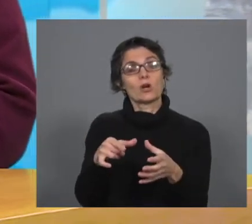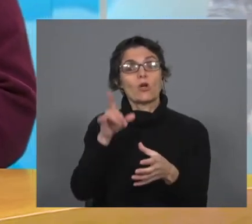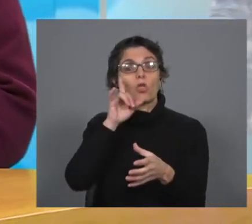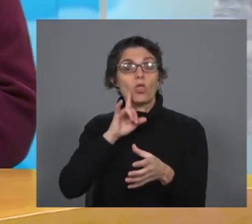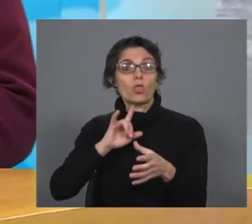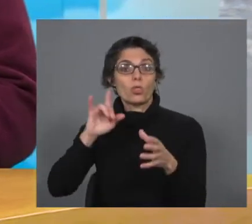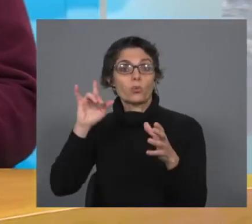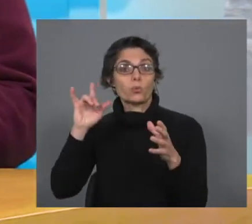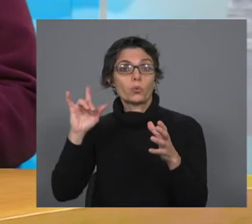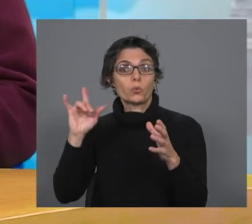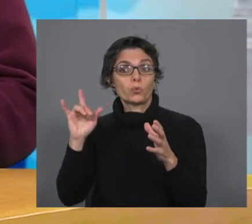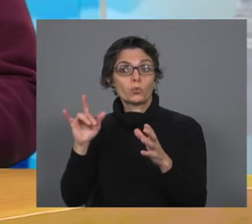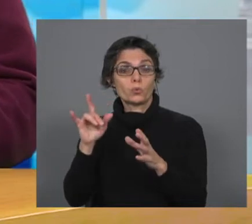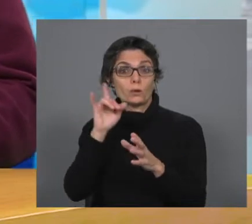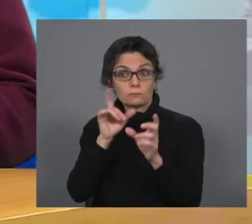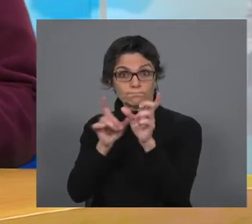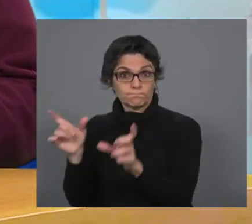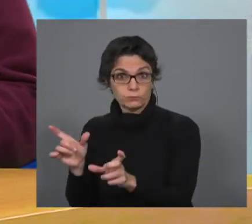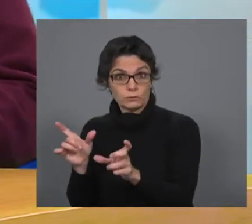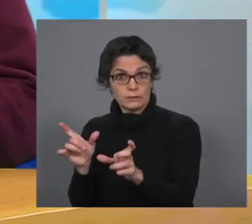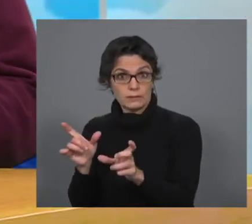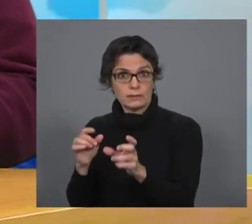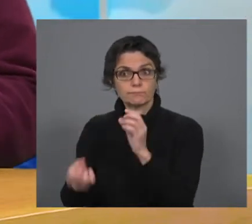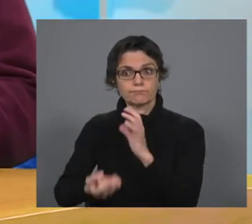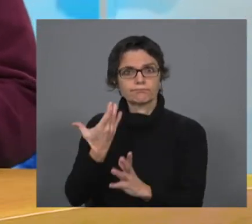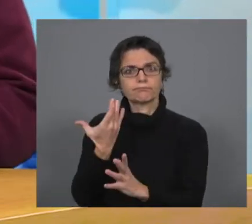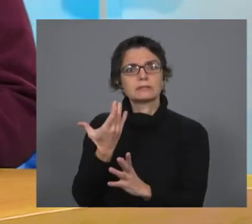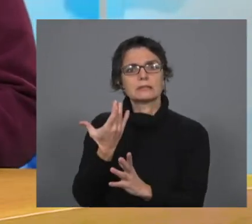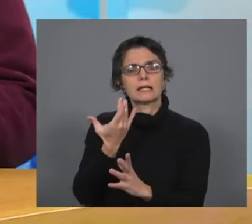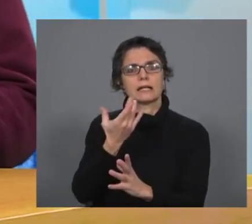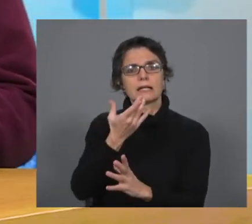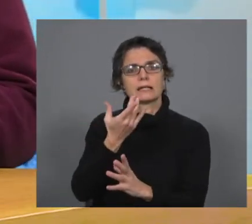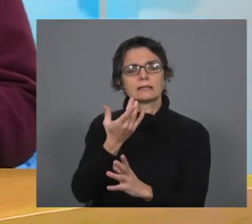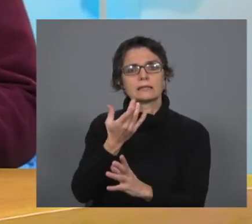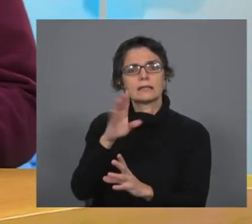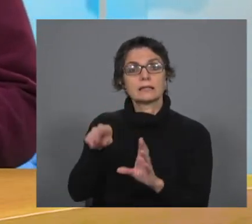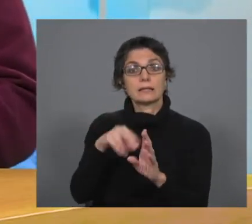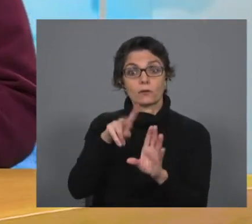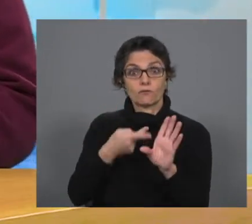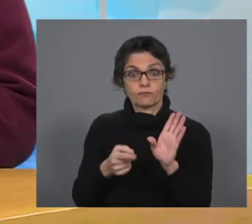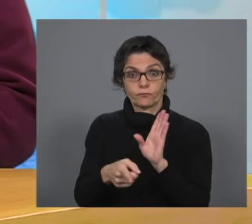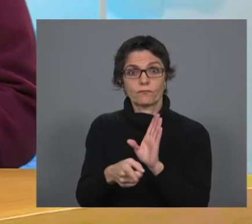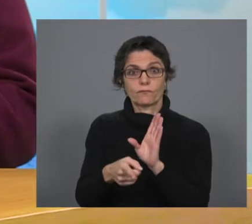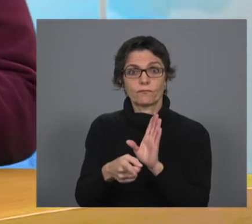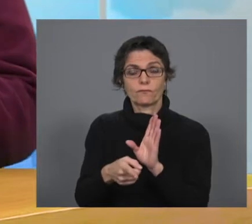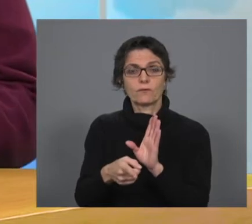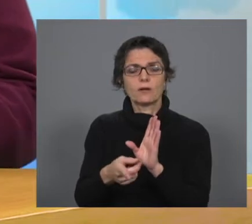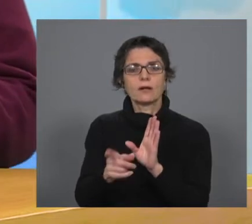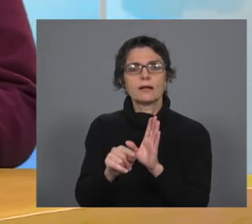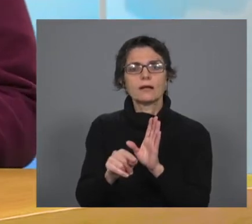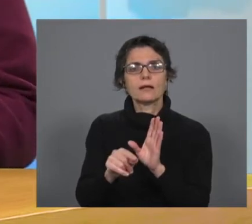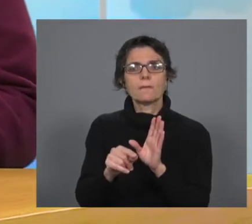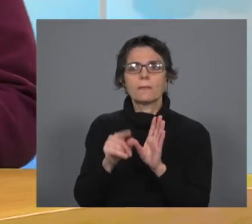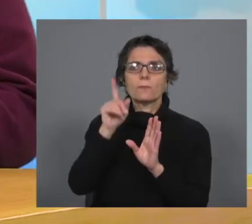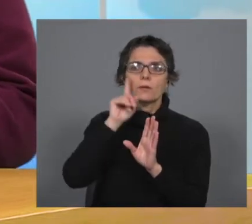âmbito da Reforma, num percurso algo semelhante, ou com muitos traços de proximidade com a própria comunidade TZ, também um grupo de mulheres